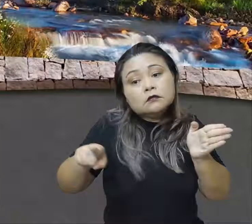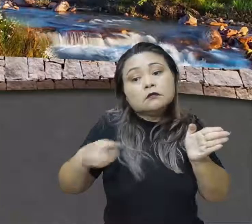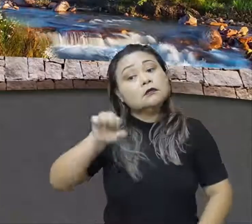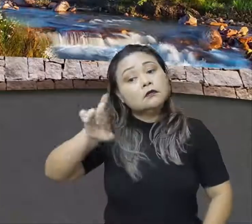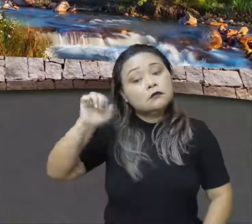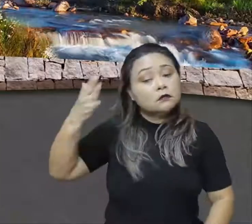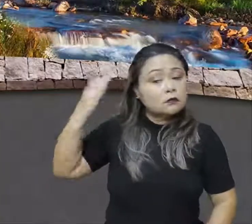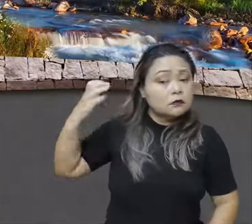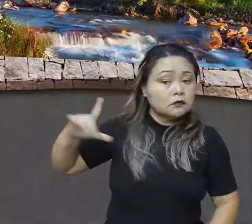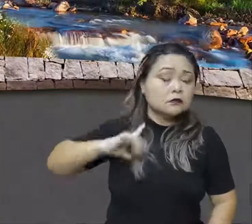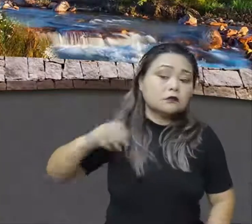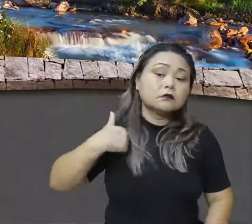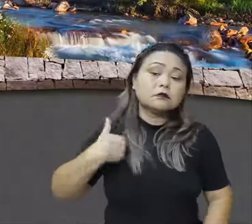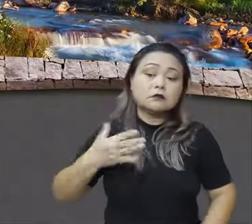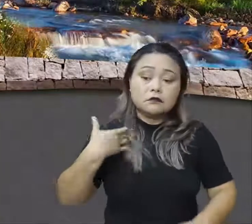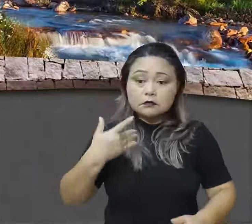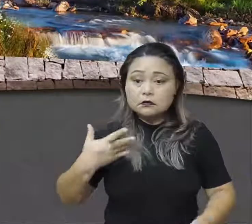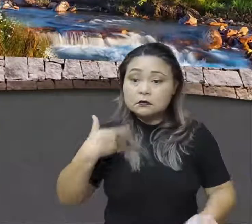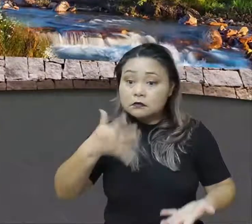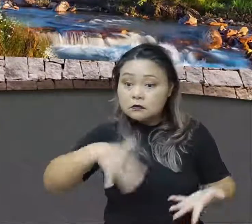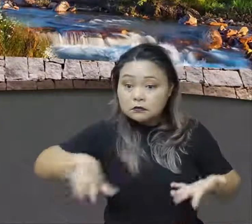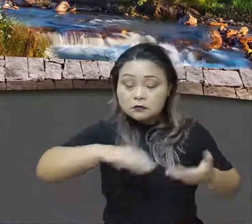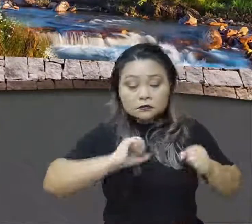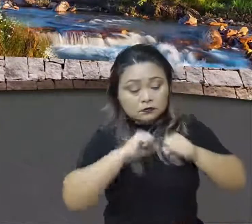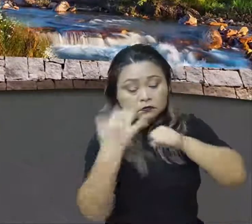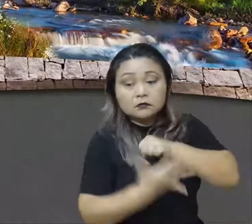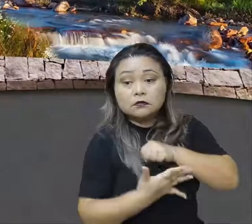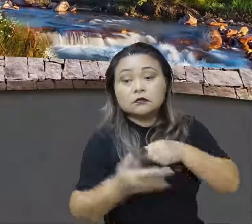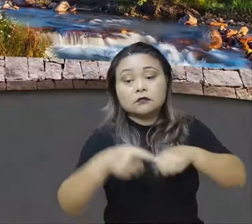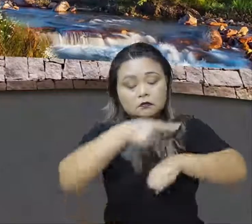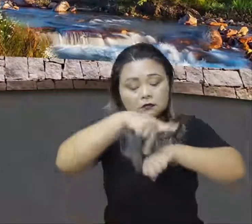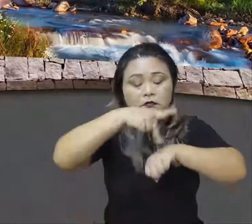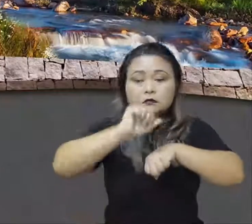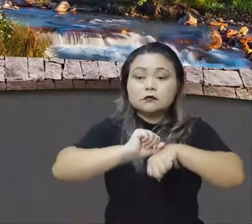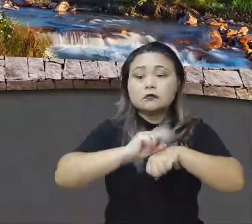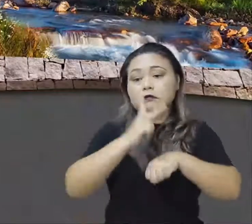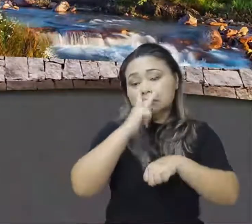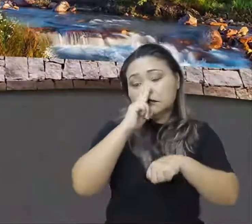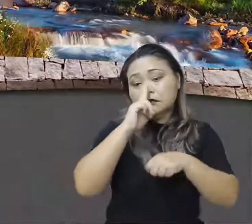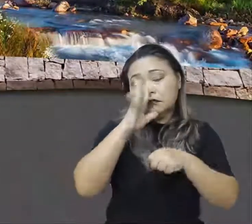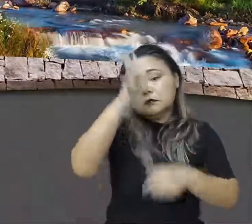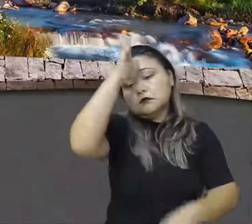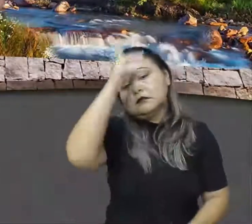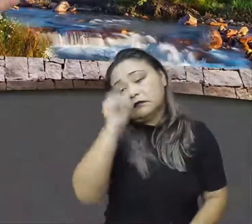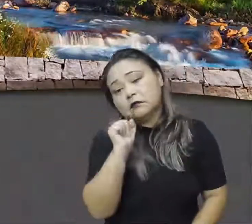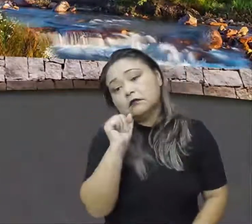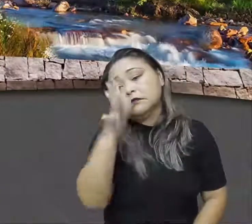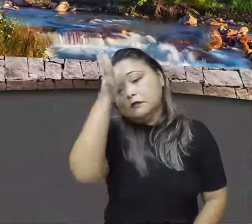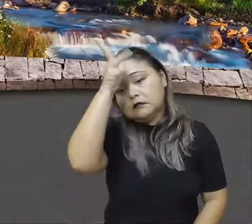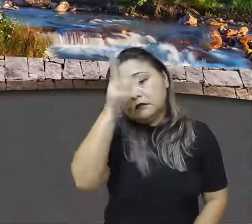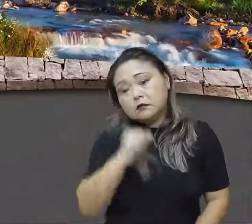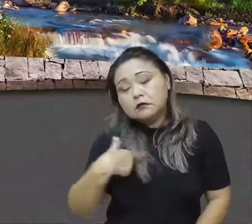Nós estamos vivendo a pandemia e o Brasil, eu falei que parece uma galinha.